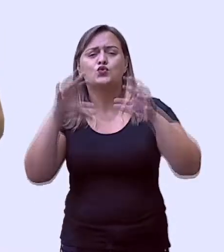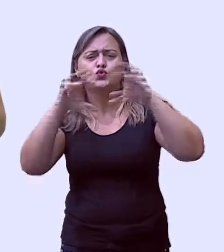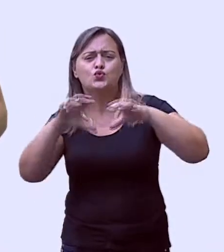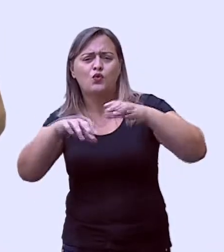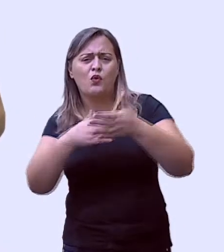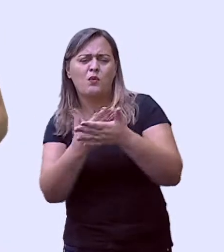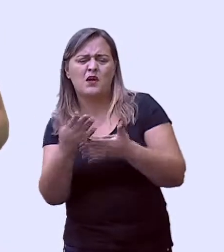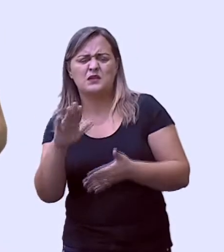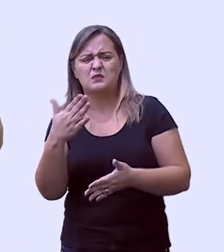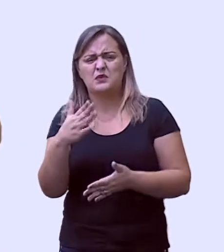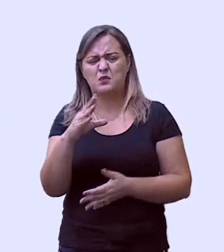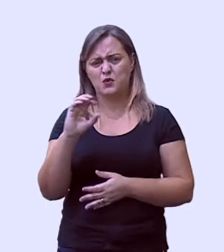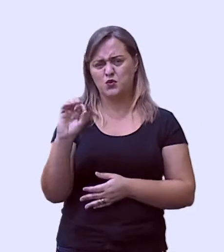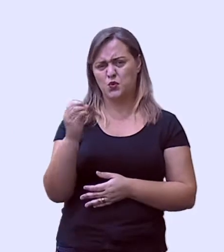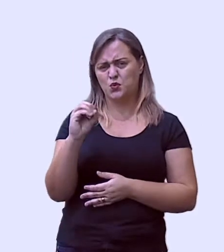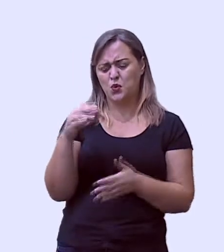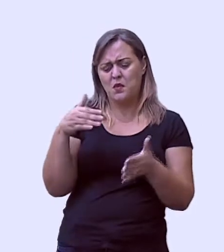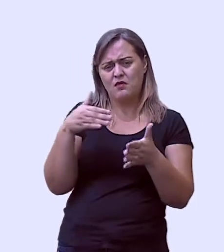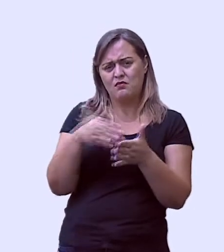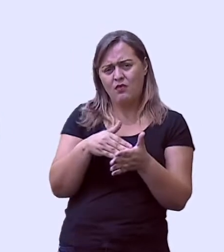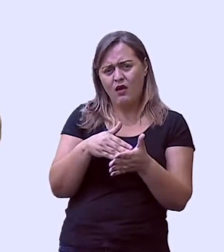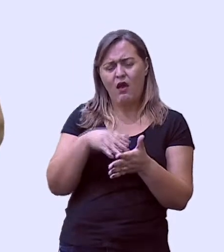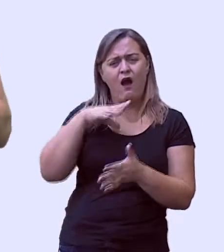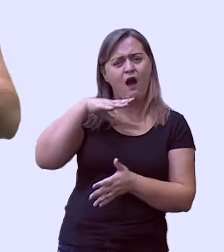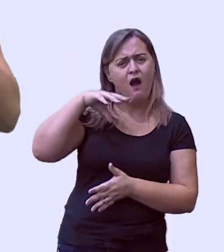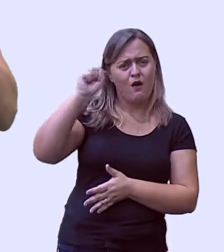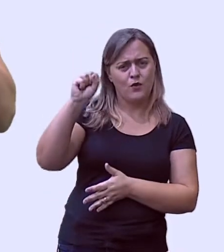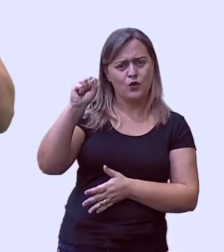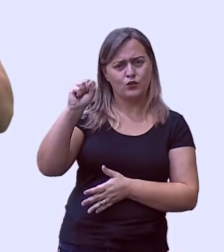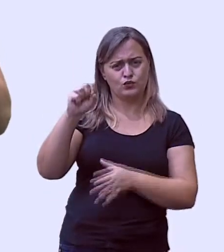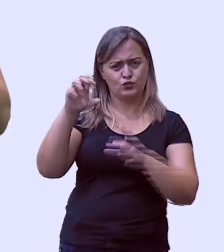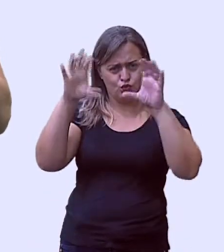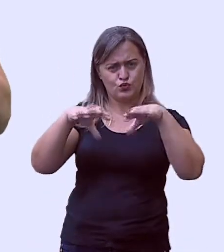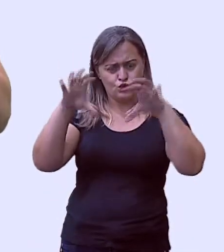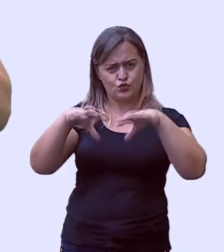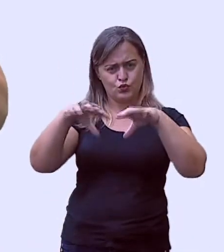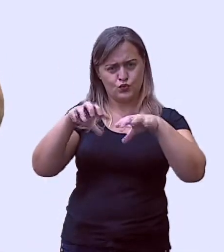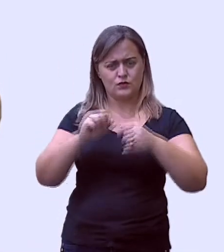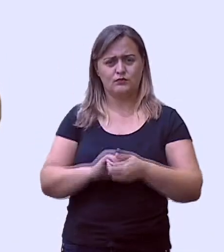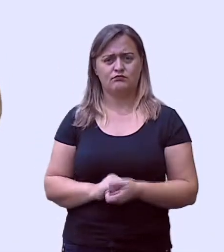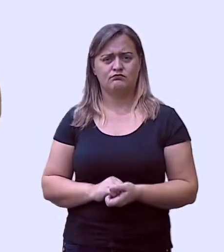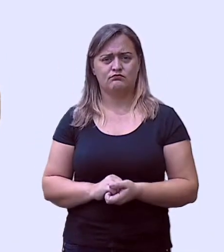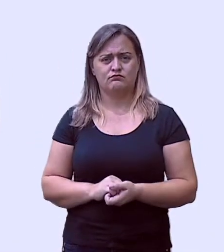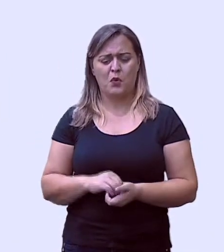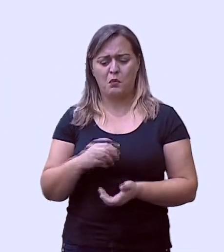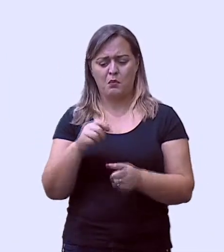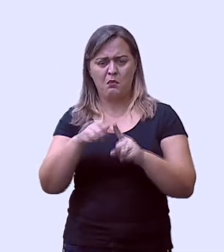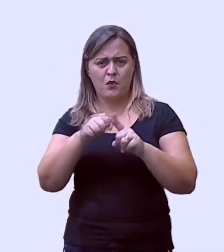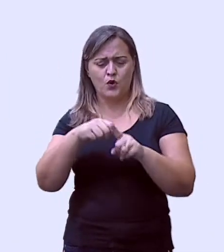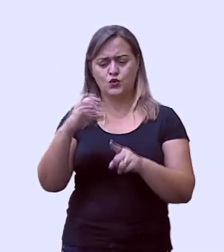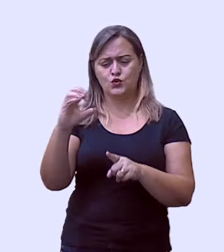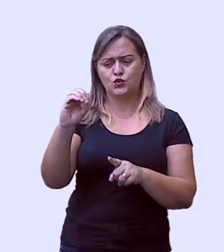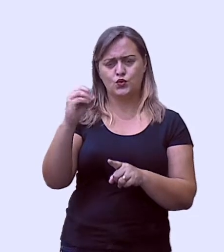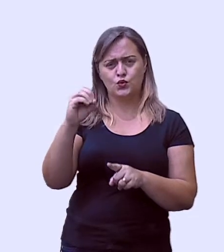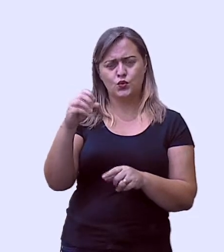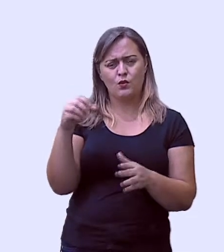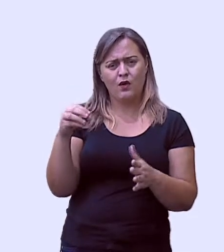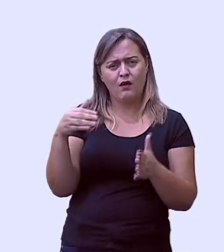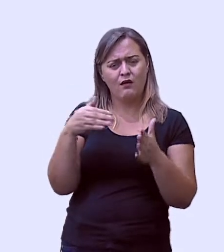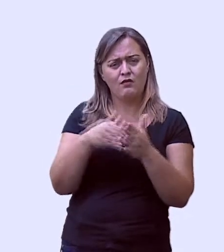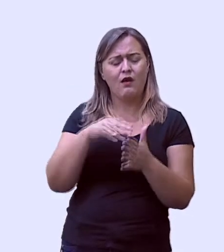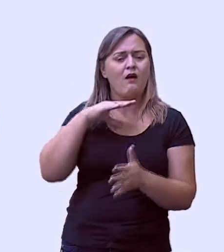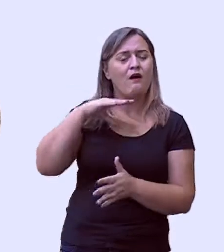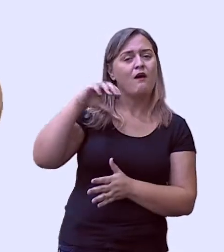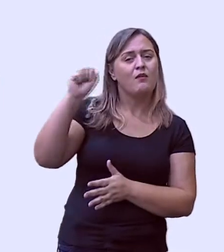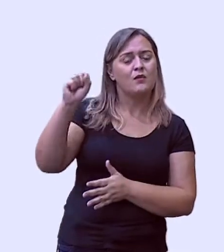e vai até abril. Então, você percebe que é um bioma onde as estações do ano, elas acontecem